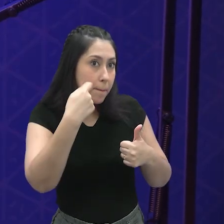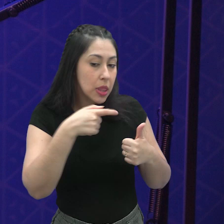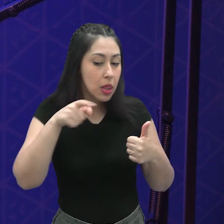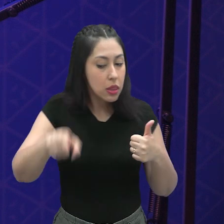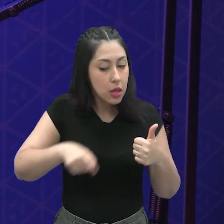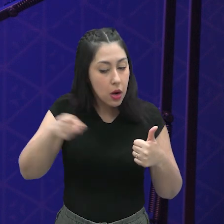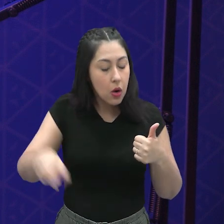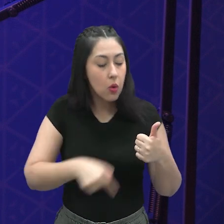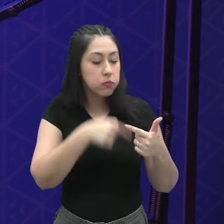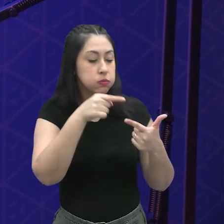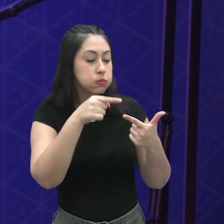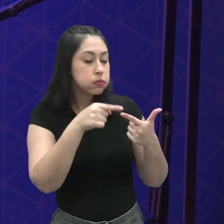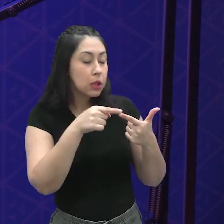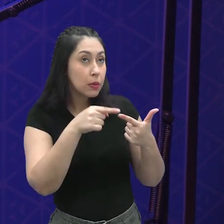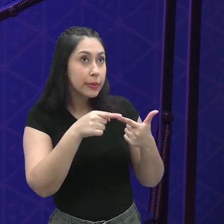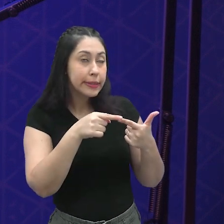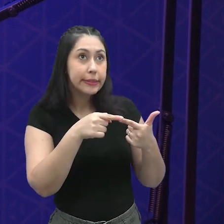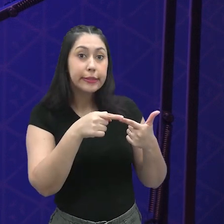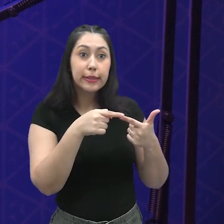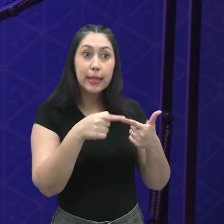culinária caipira, a gente tem